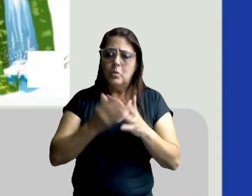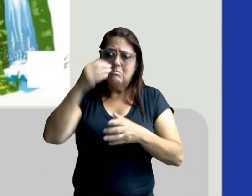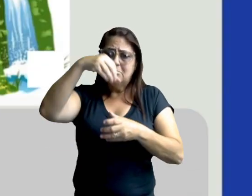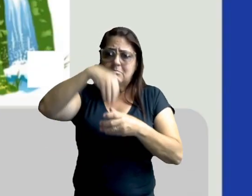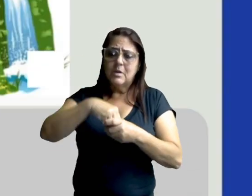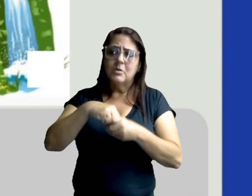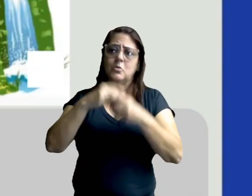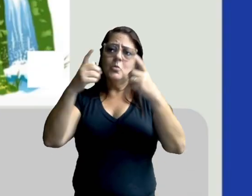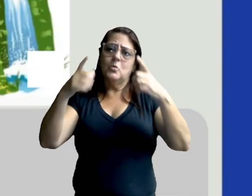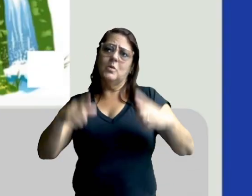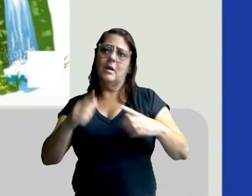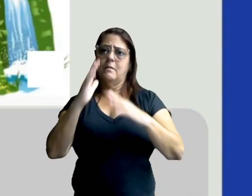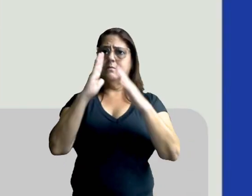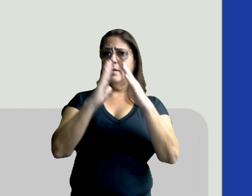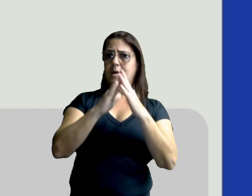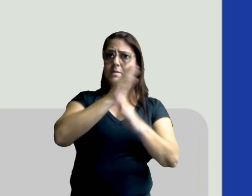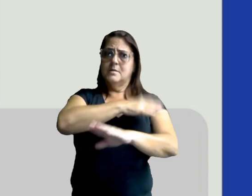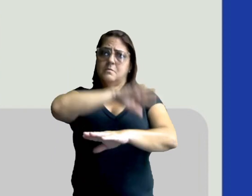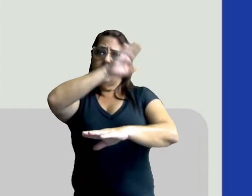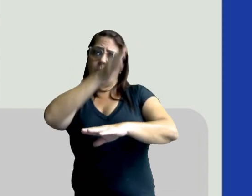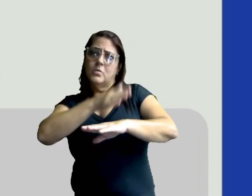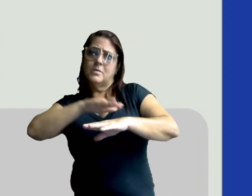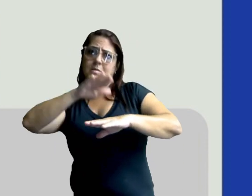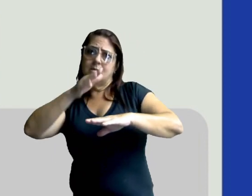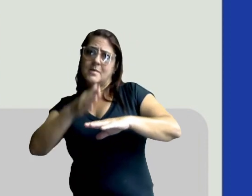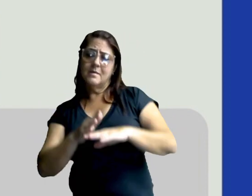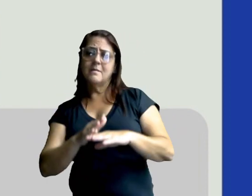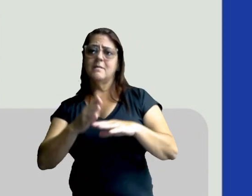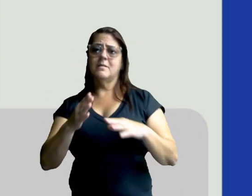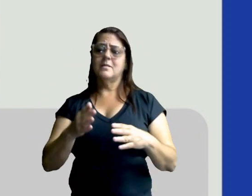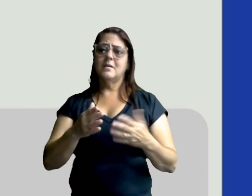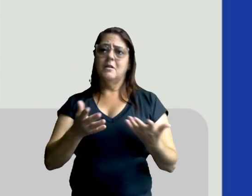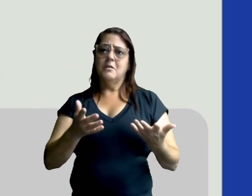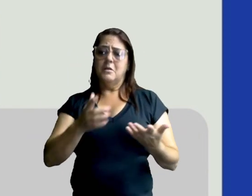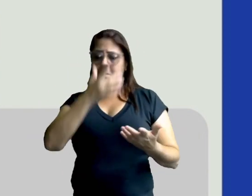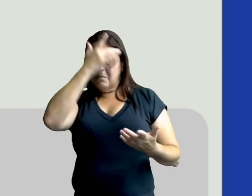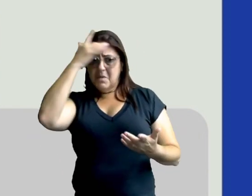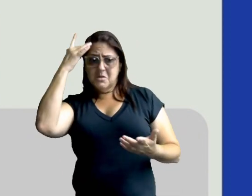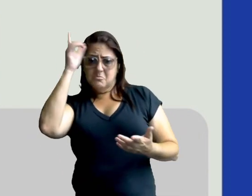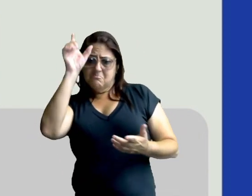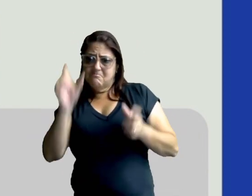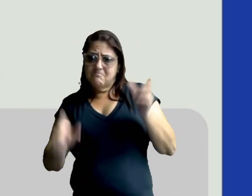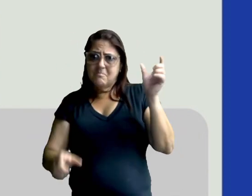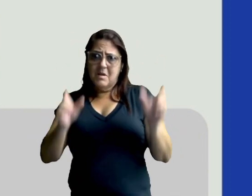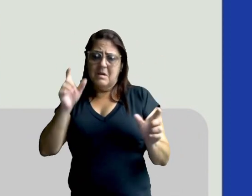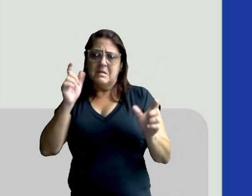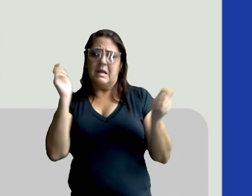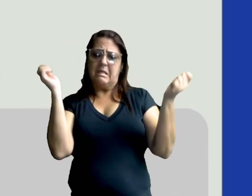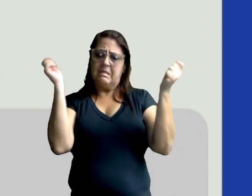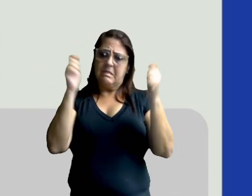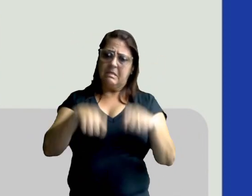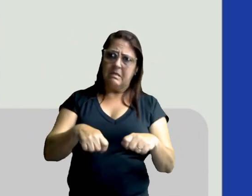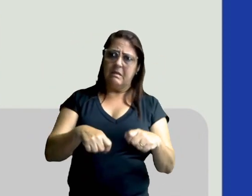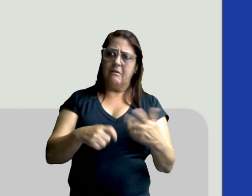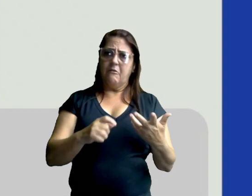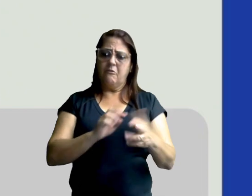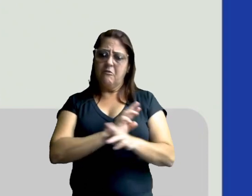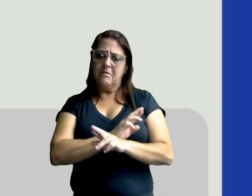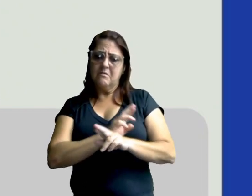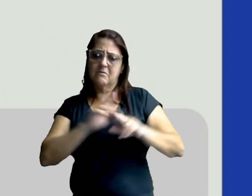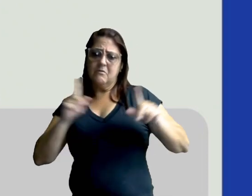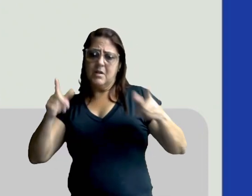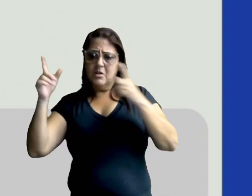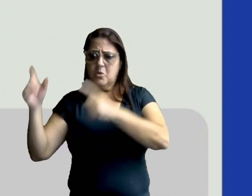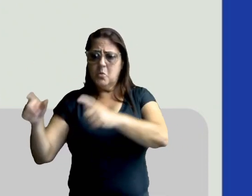no ambiente, casas, montanhas, tá? Os seres humanos, eles são capazes de viver em